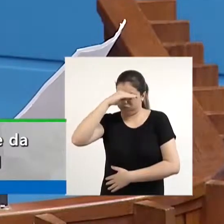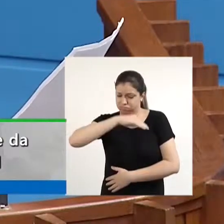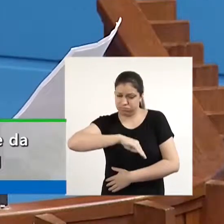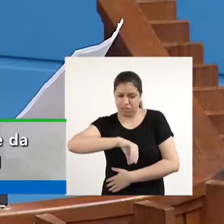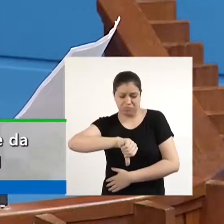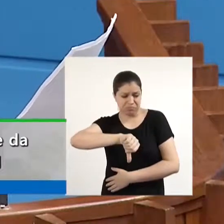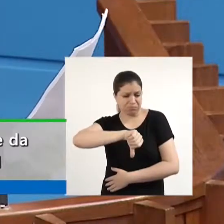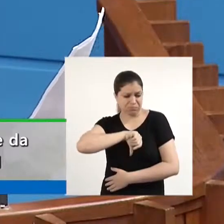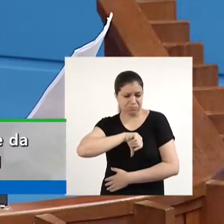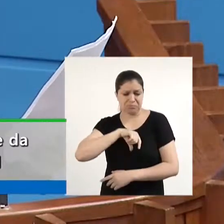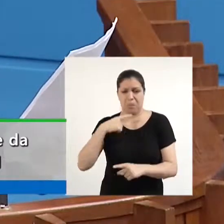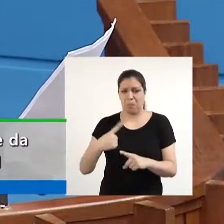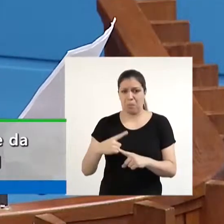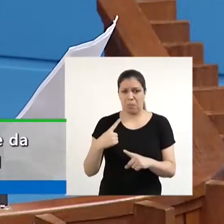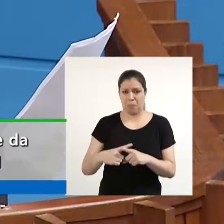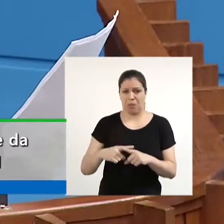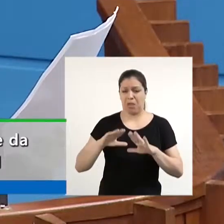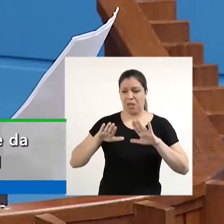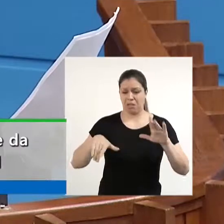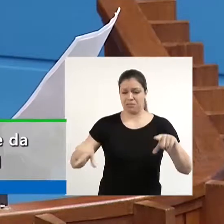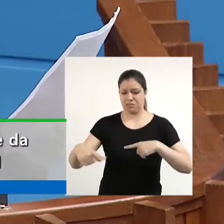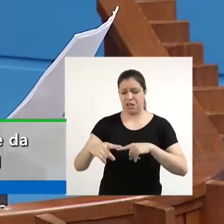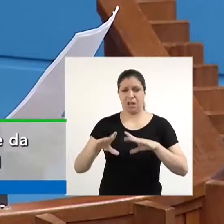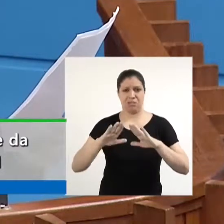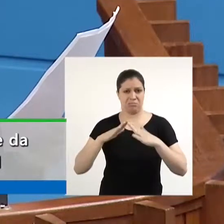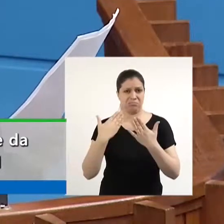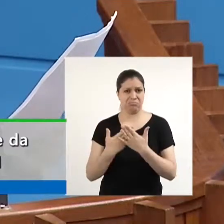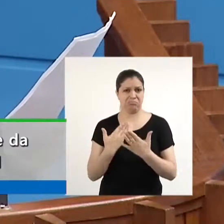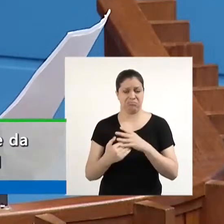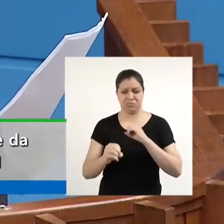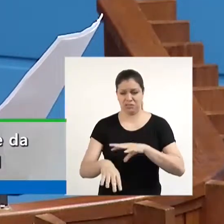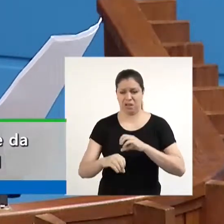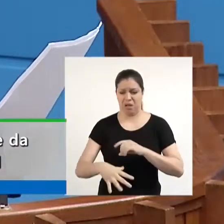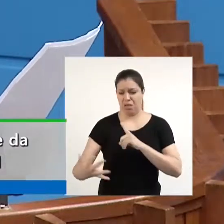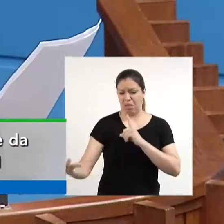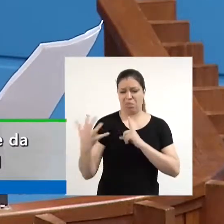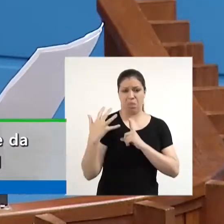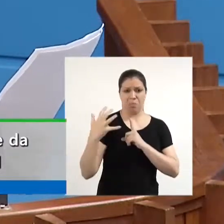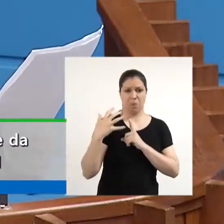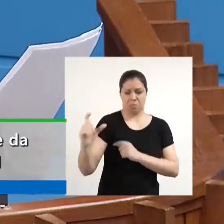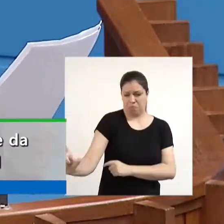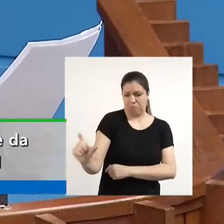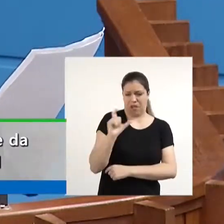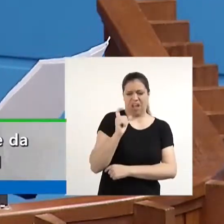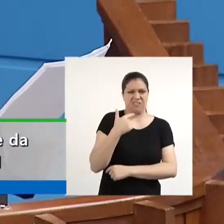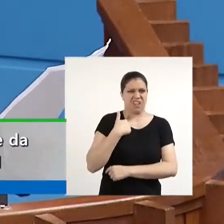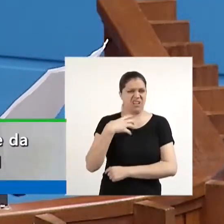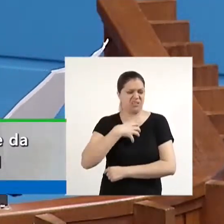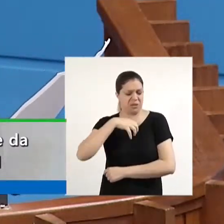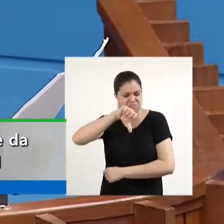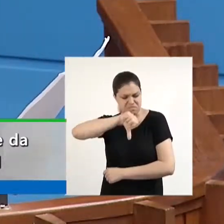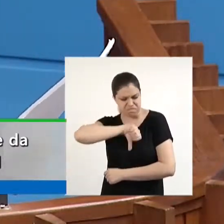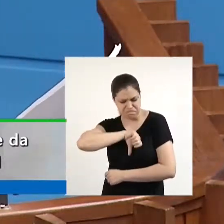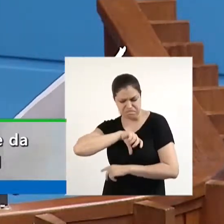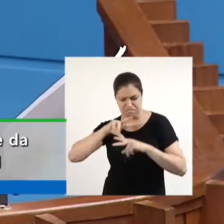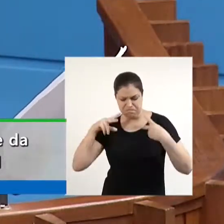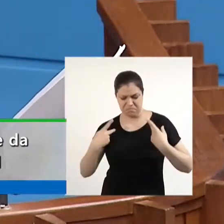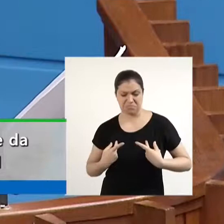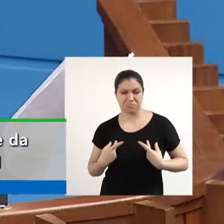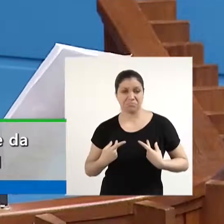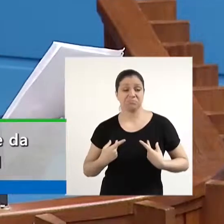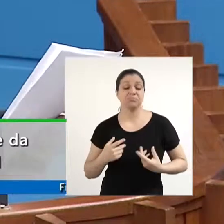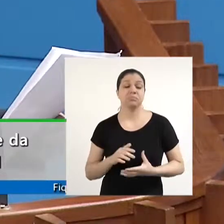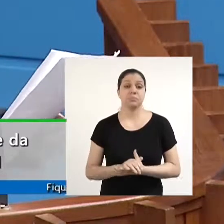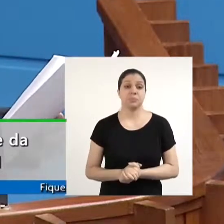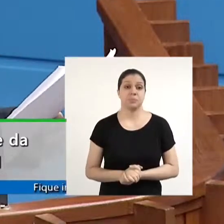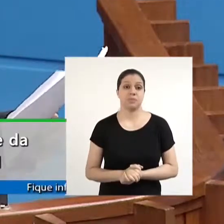de aula, o que leva a nos sentirmos inferiores em nossa origem humana. Palavra do